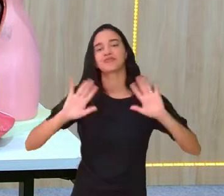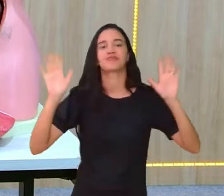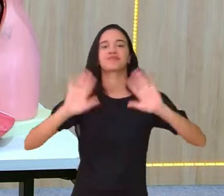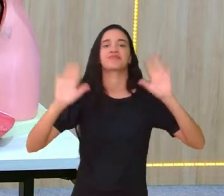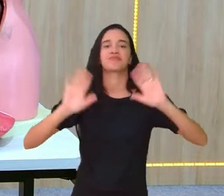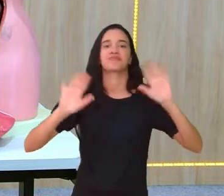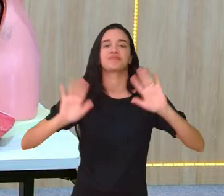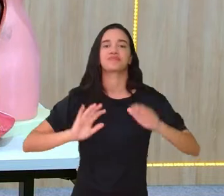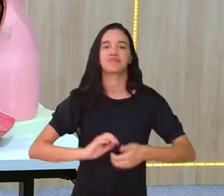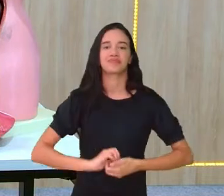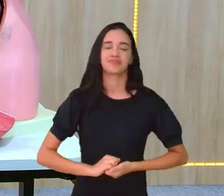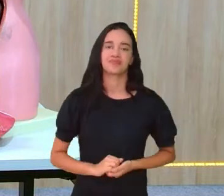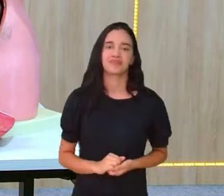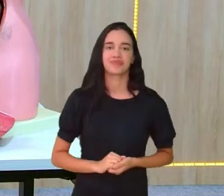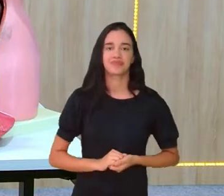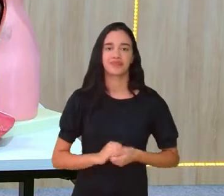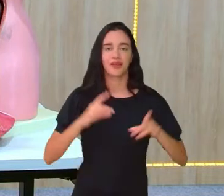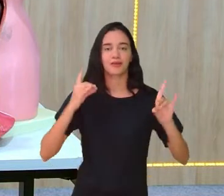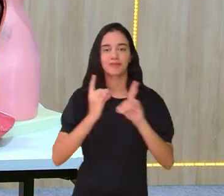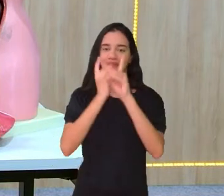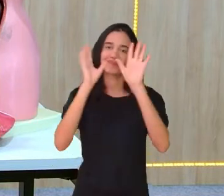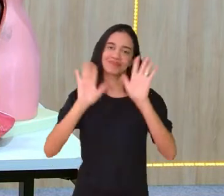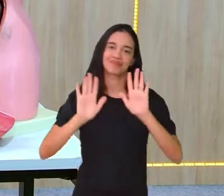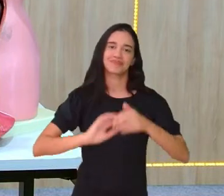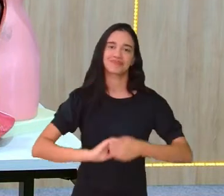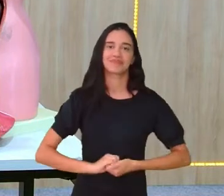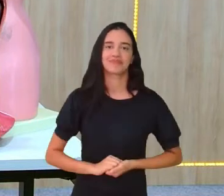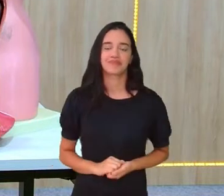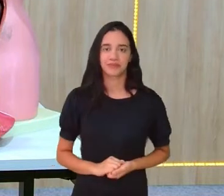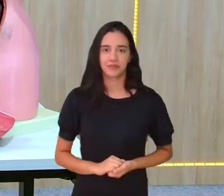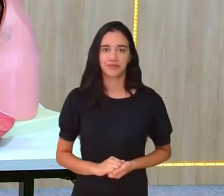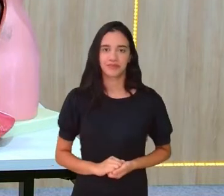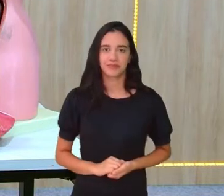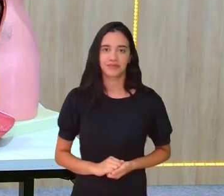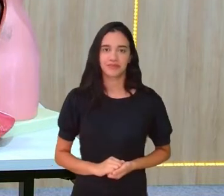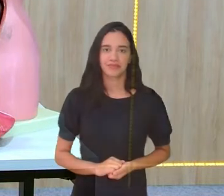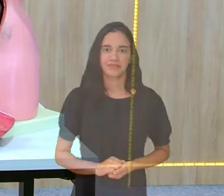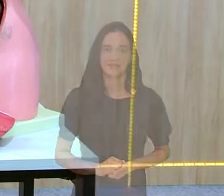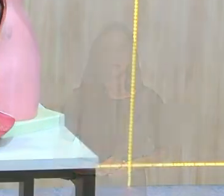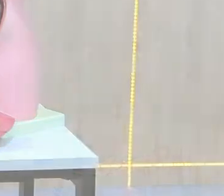ok? Tchau, pessoal. Até o nosso próximo encontro. Tchau, tchau.